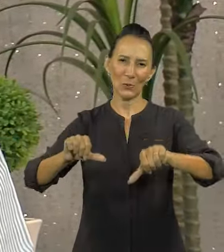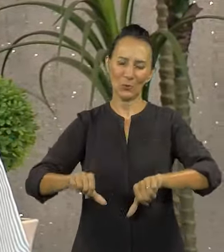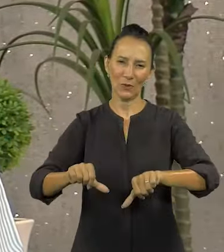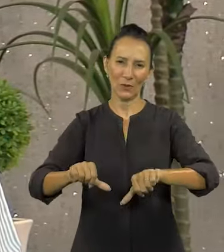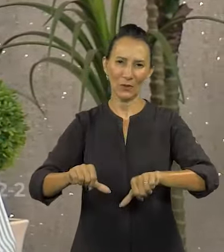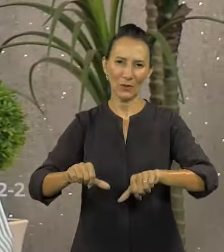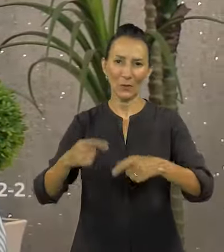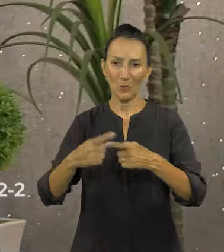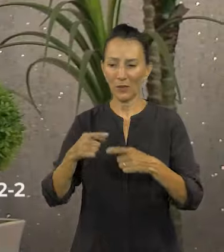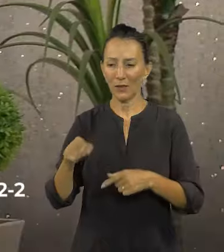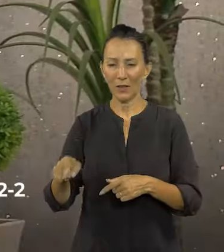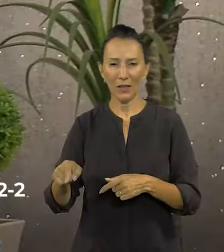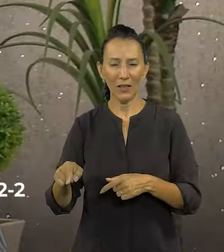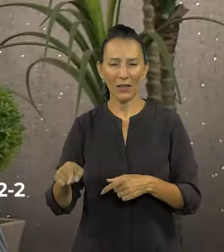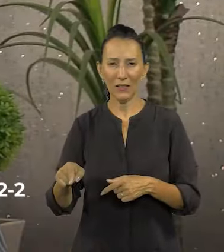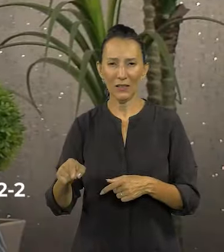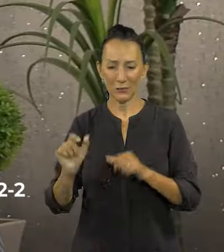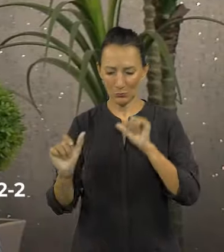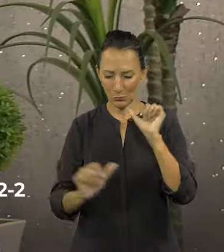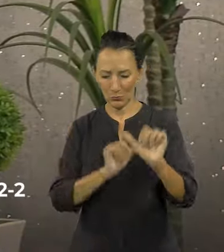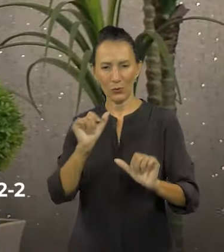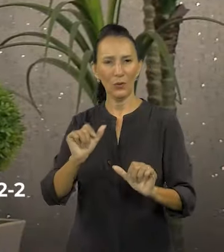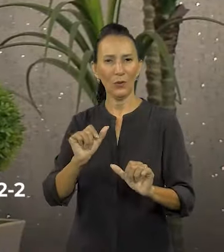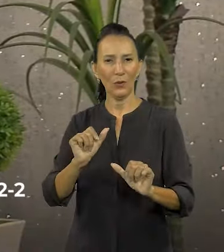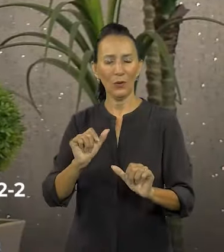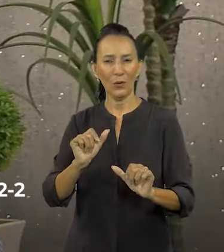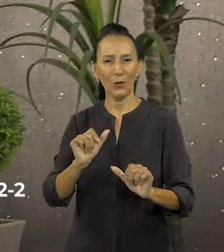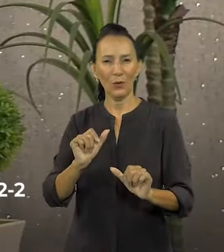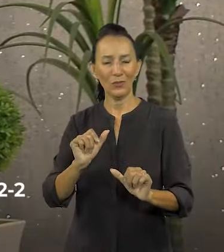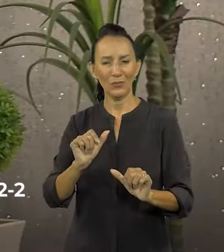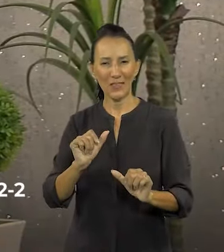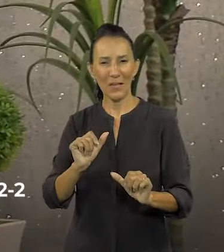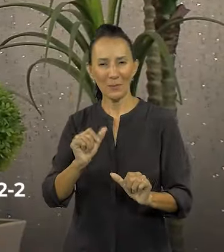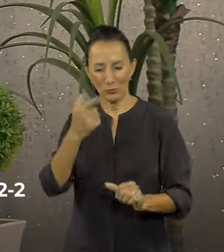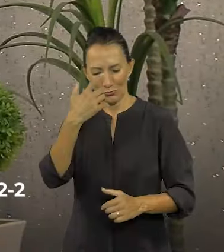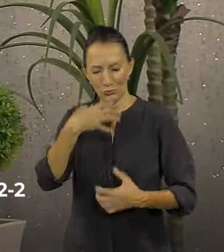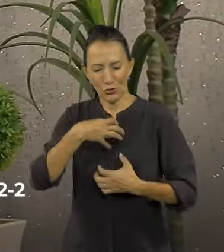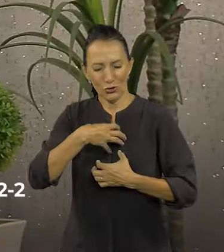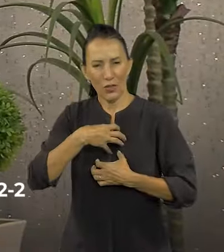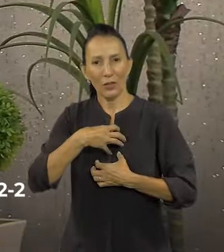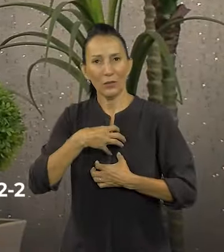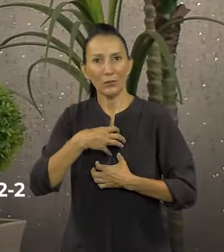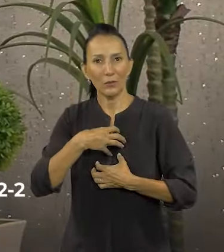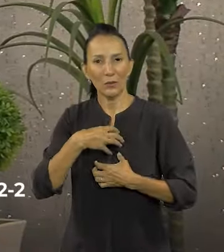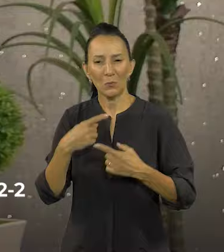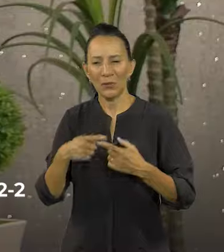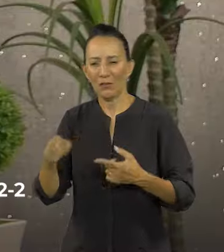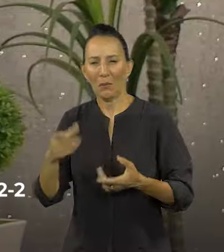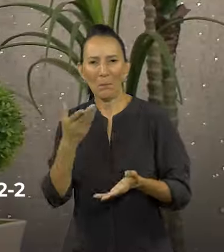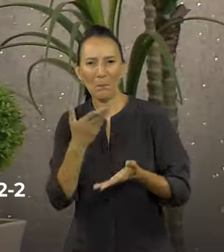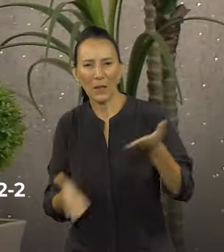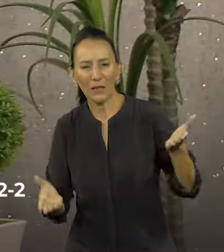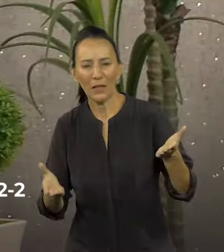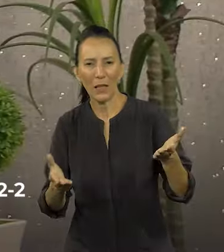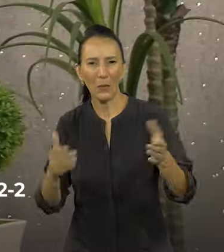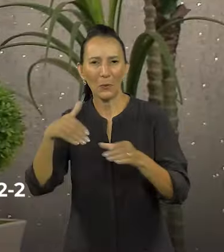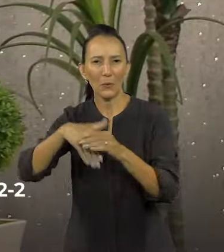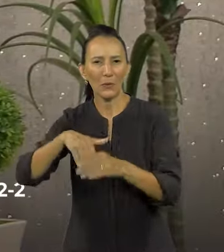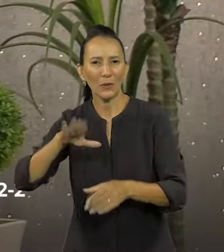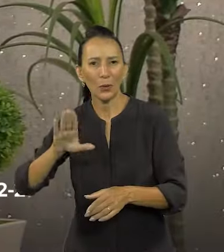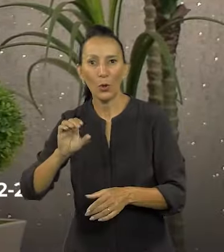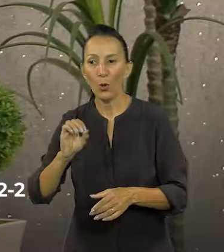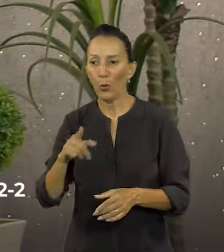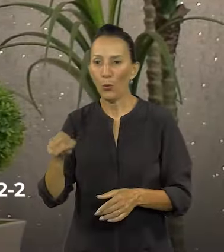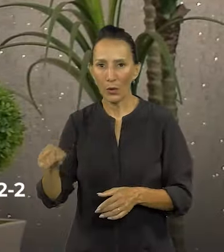porque eles se tornaram pessoas amargas porque perderam uma eleição ou por que ganharam uma eleição mas perderam O Chamado de